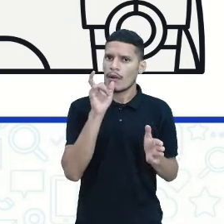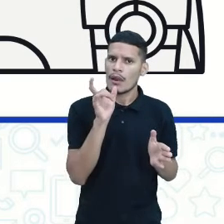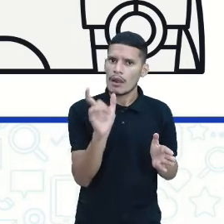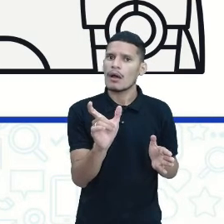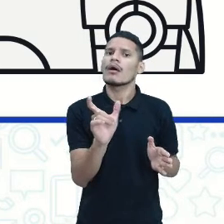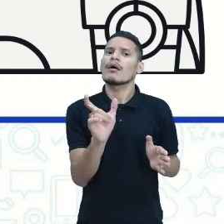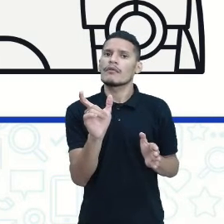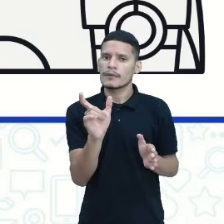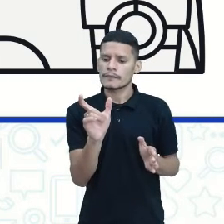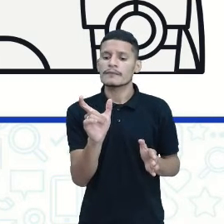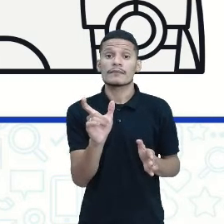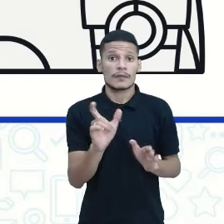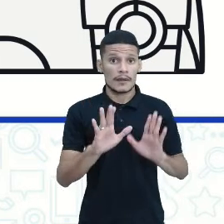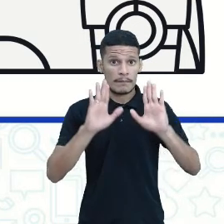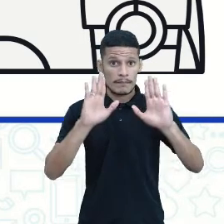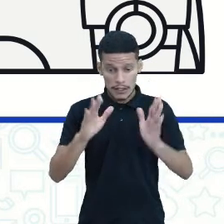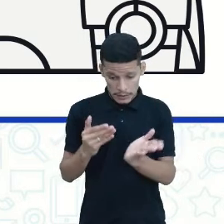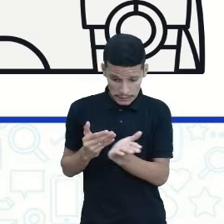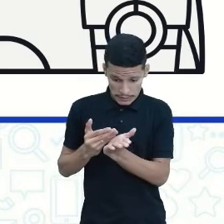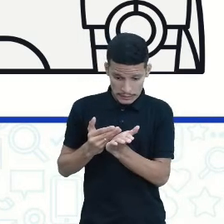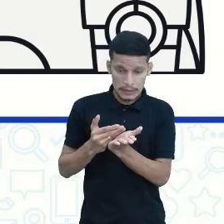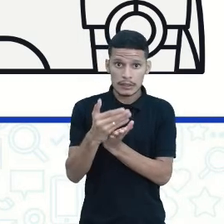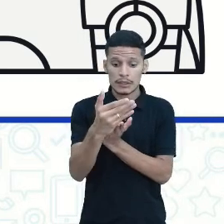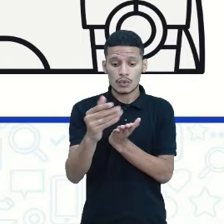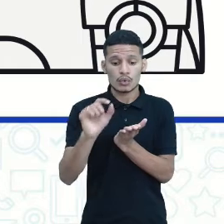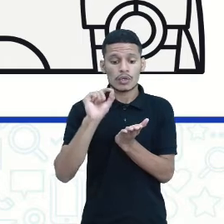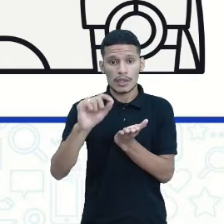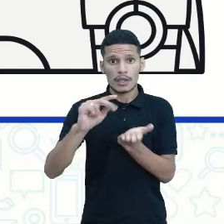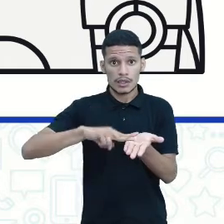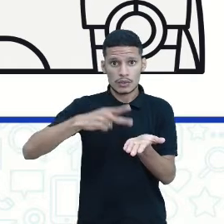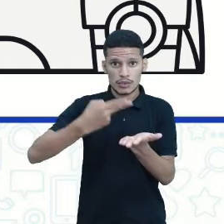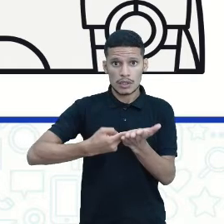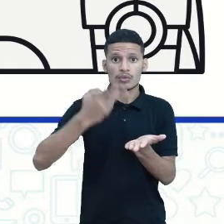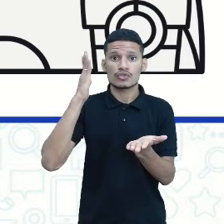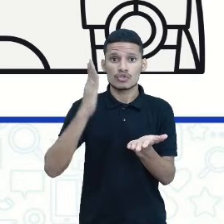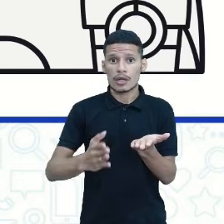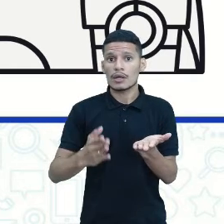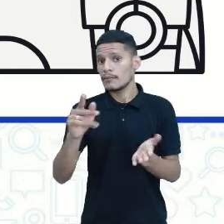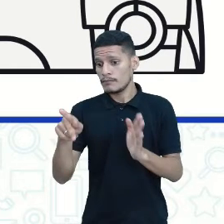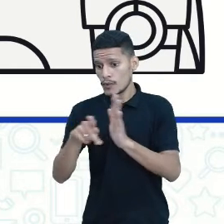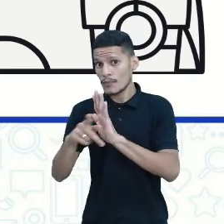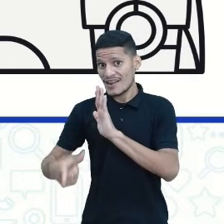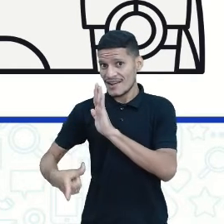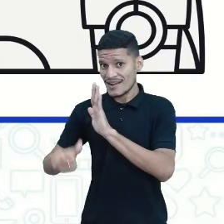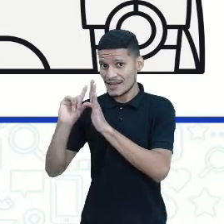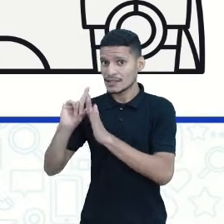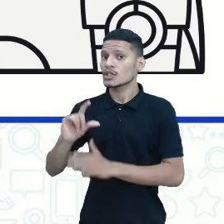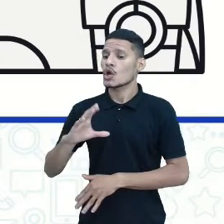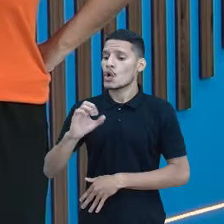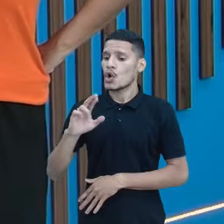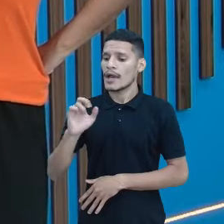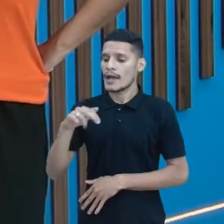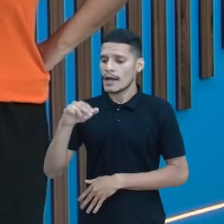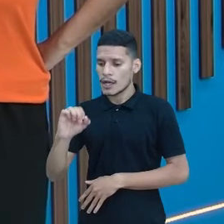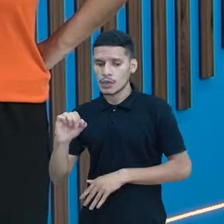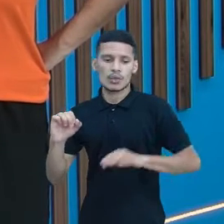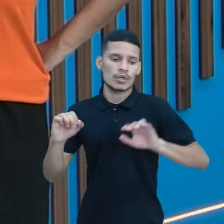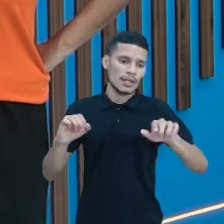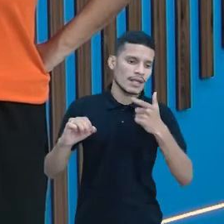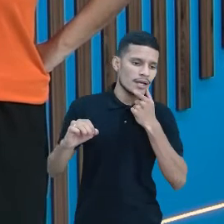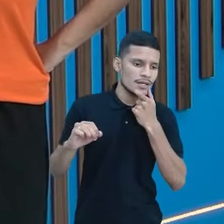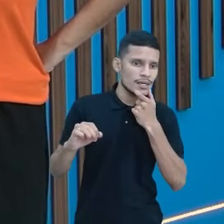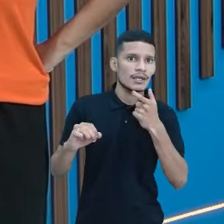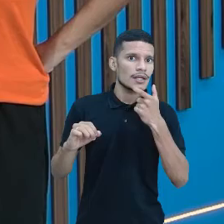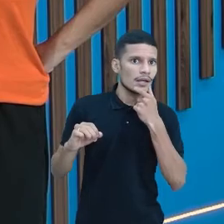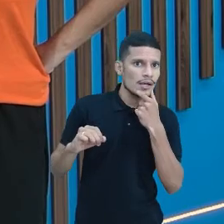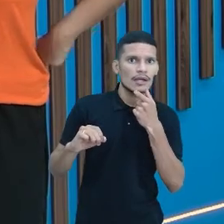E primordialmente, inicialmente, a tradução era feita, digamos, do coreano para o inglês, do inglês para o